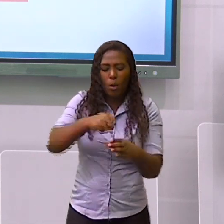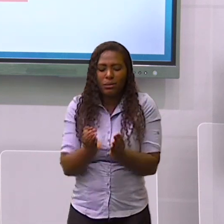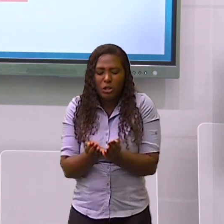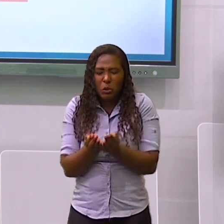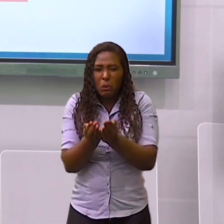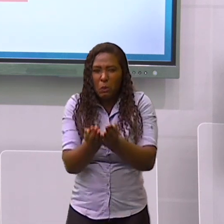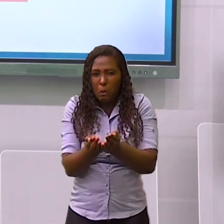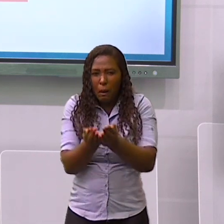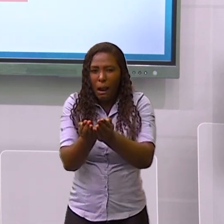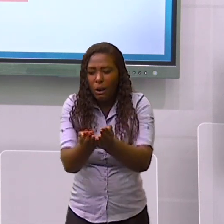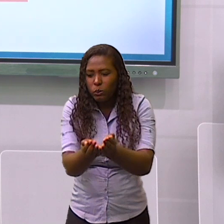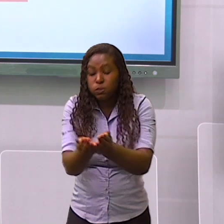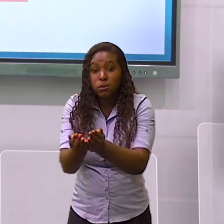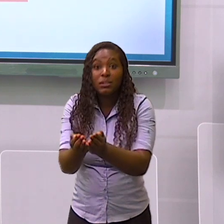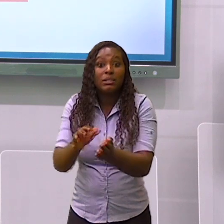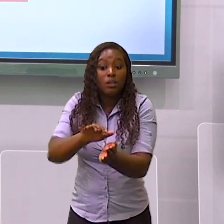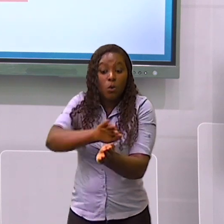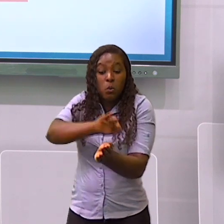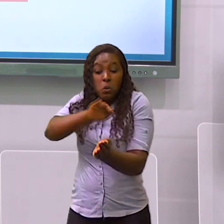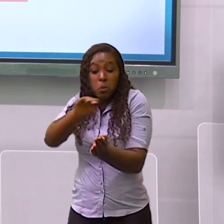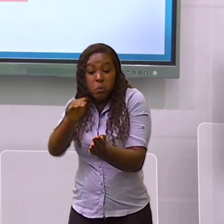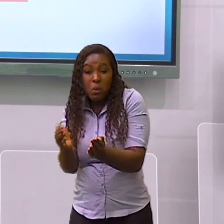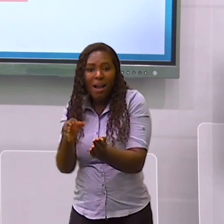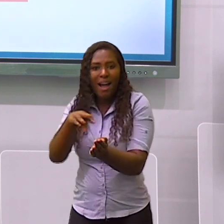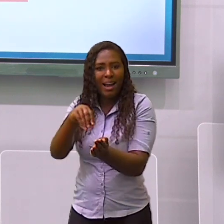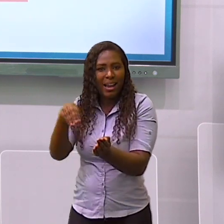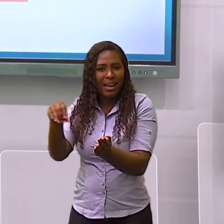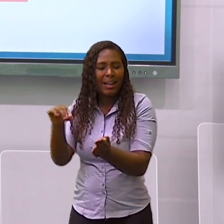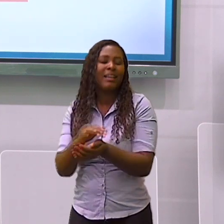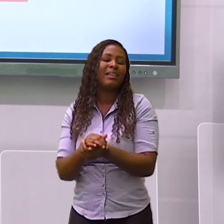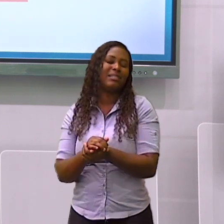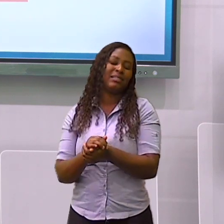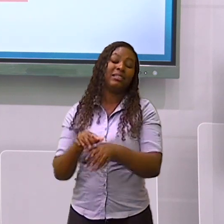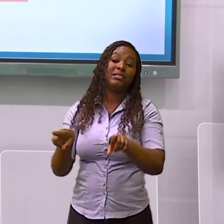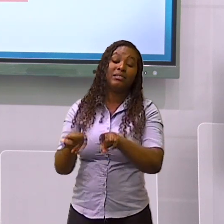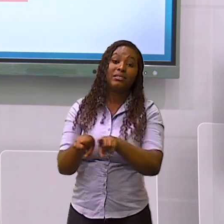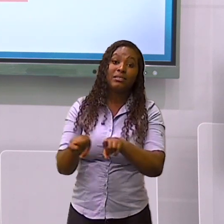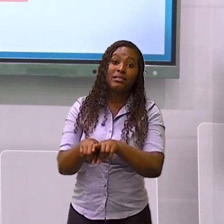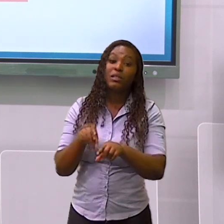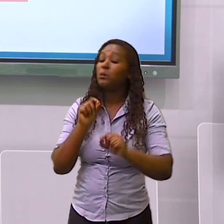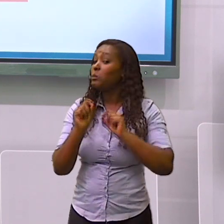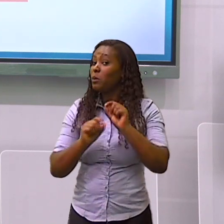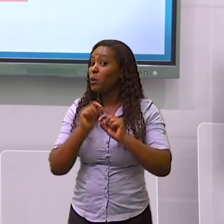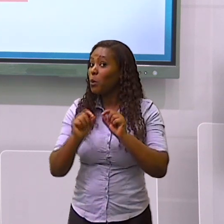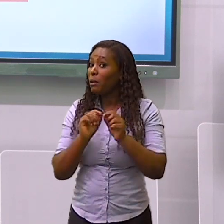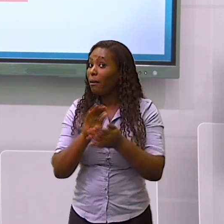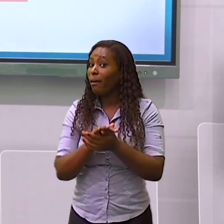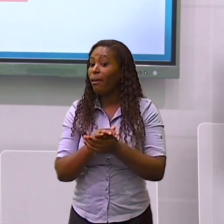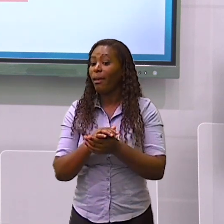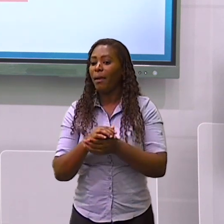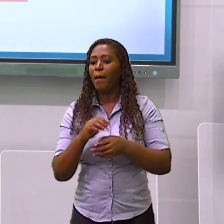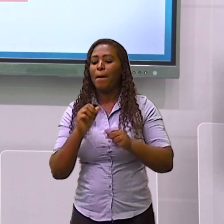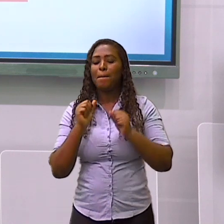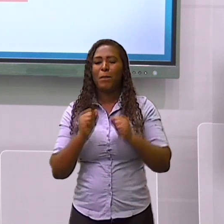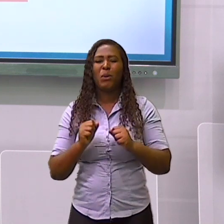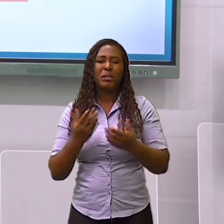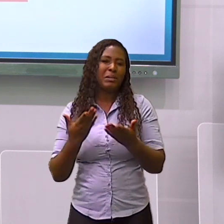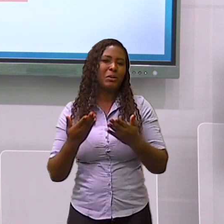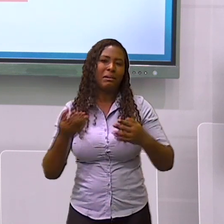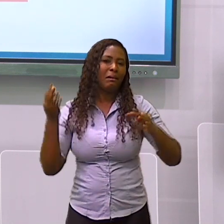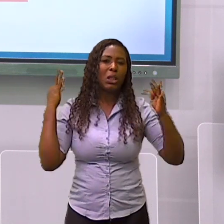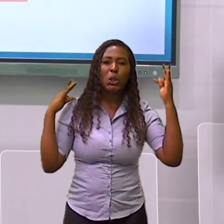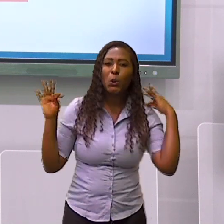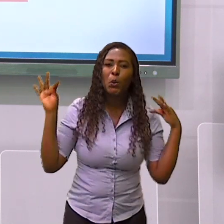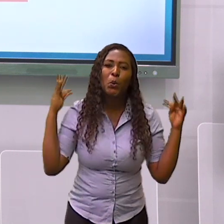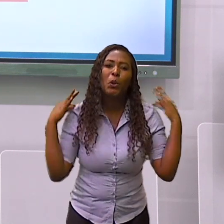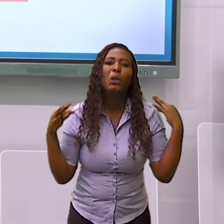ele é muito importante e ele é ideal para a prática de atividades aquáticas e